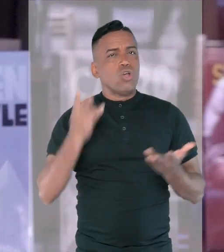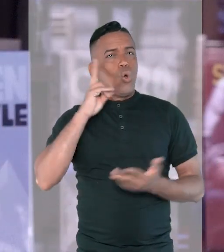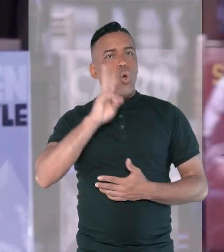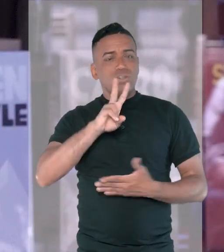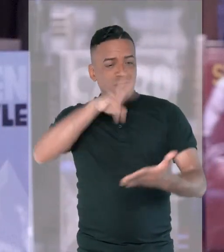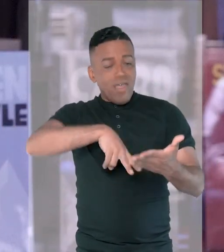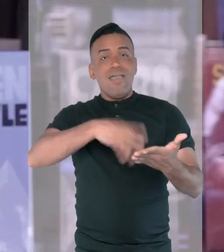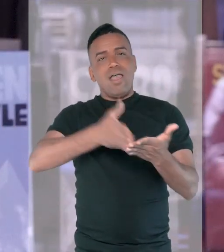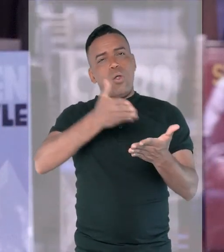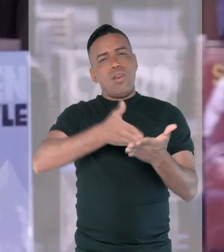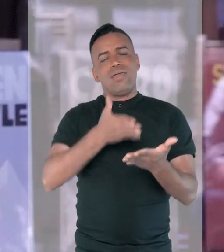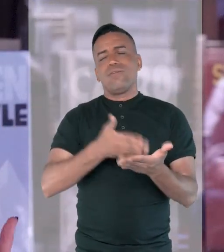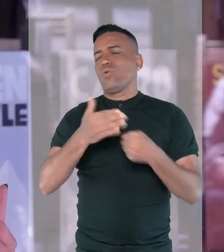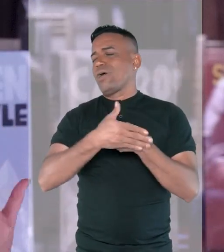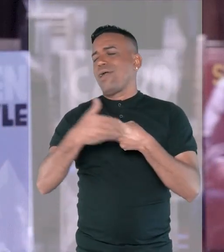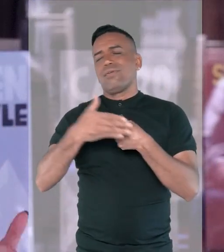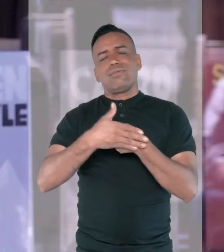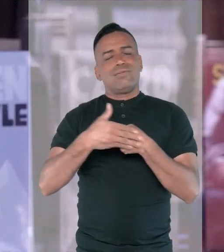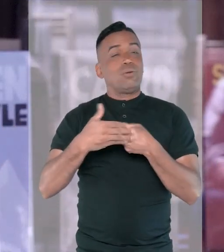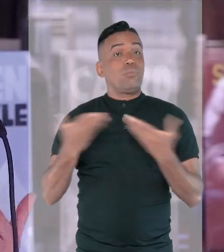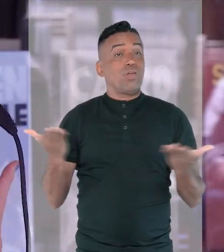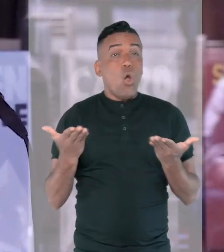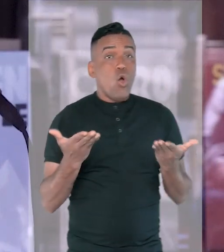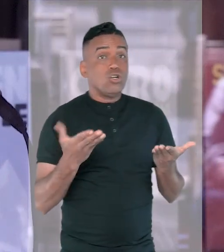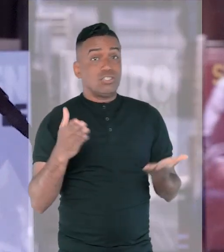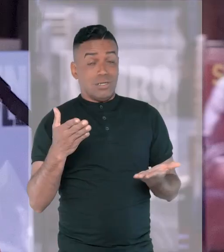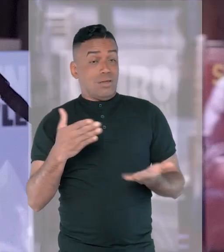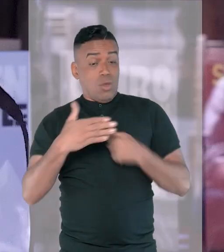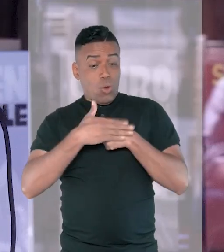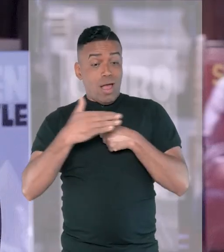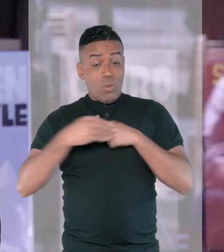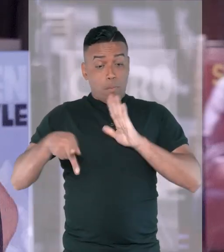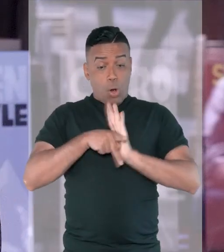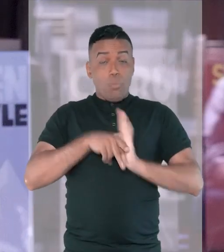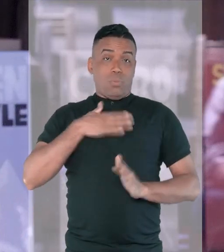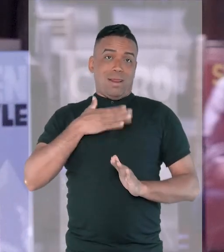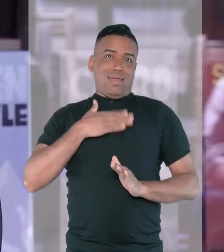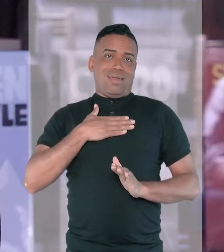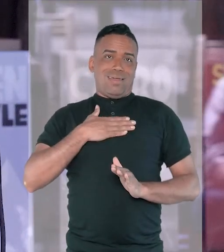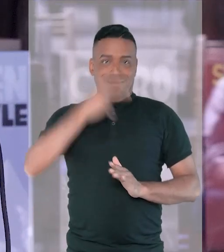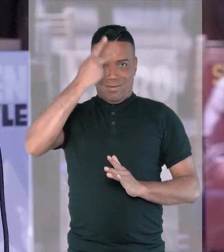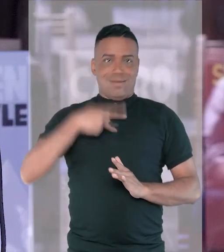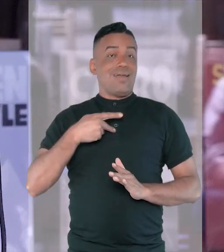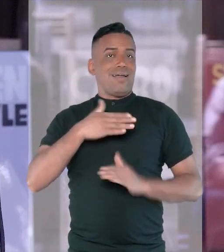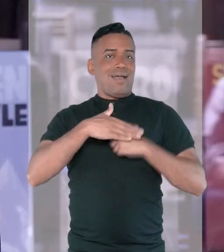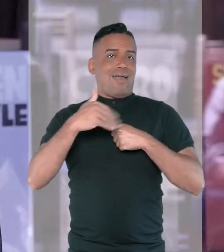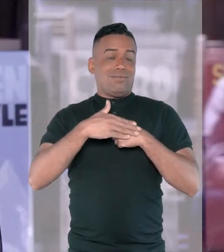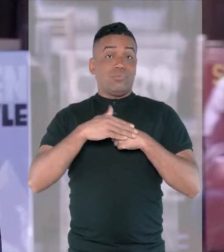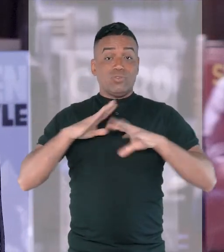E hoje eu consigo olhar para esse livro com um carinho muito maior, porque hoje eu tenho um carinho muito maior por mim.